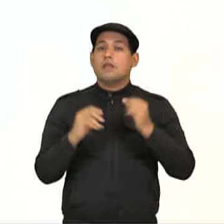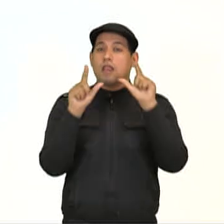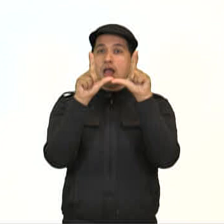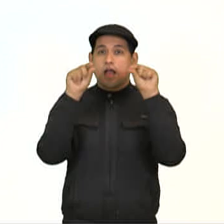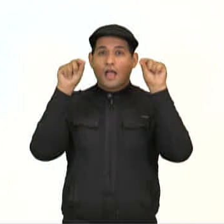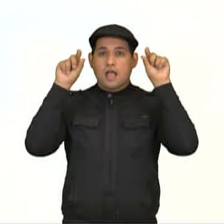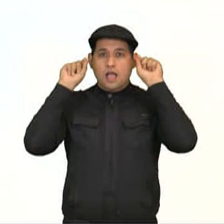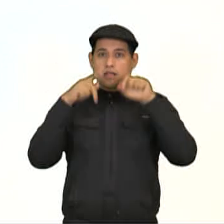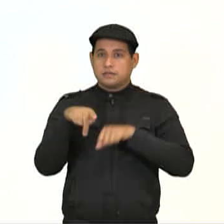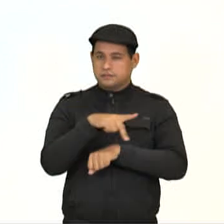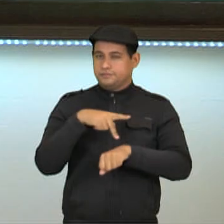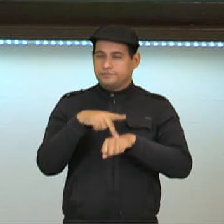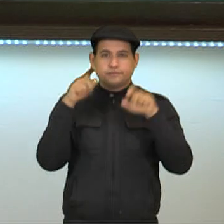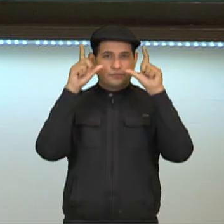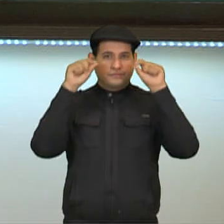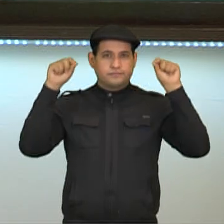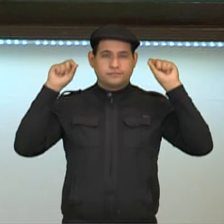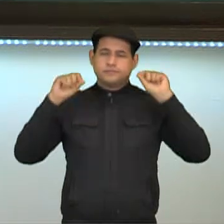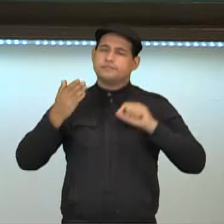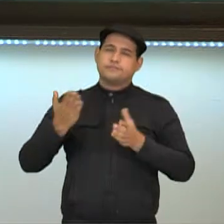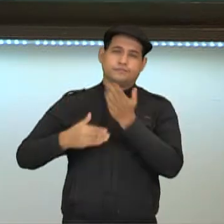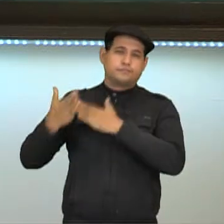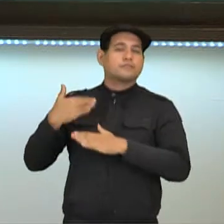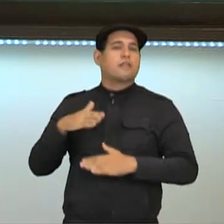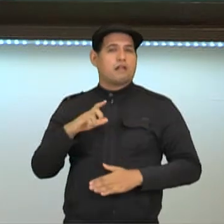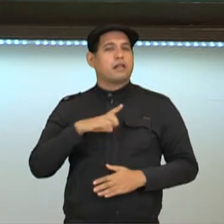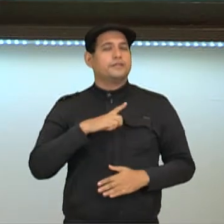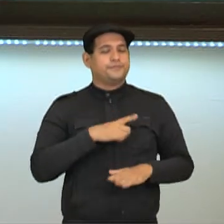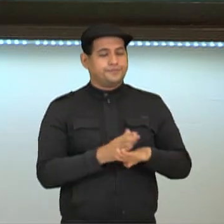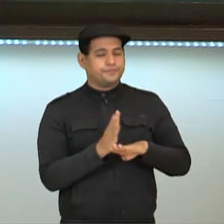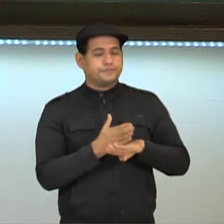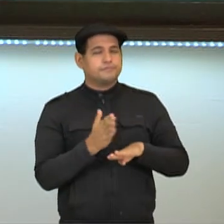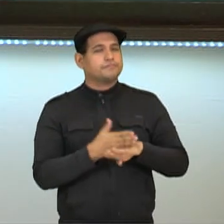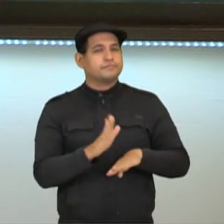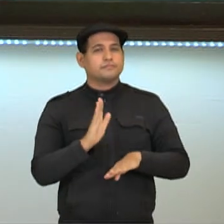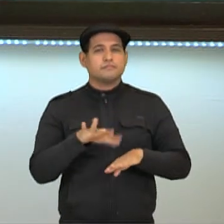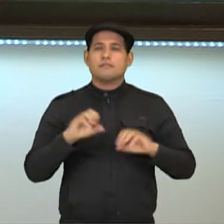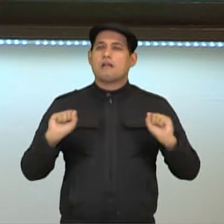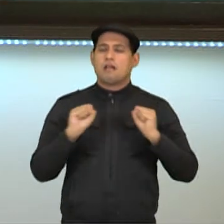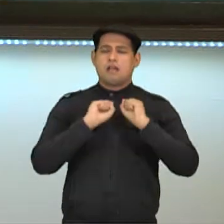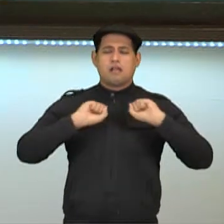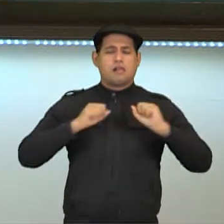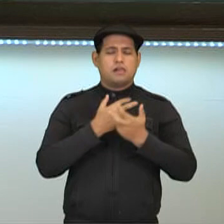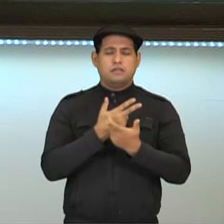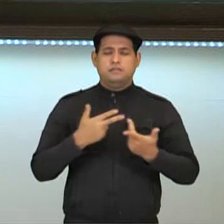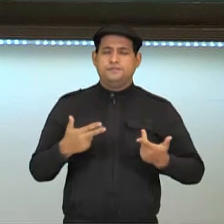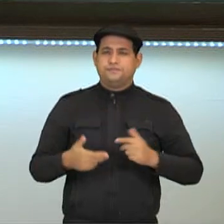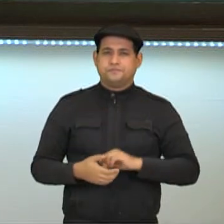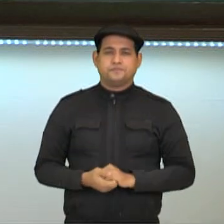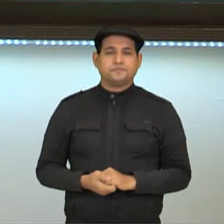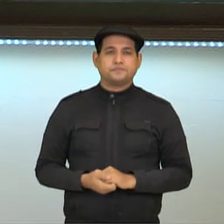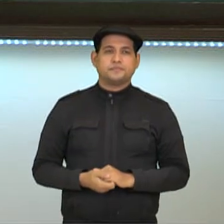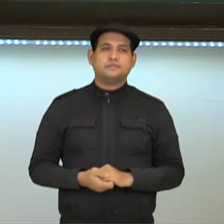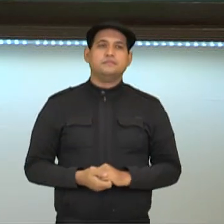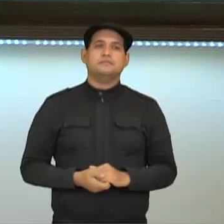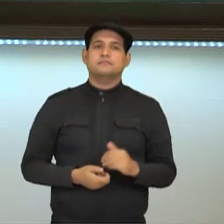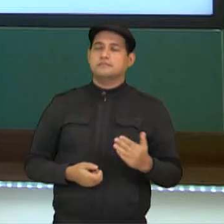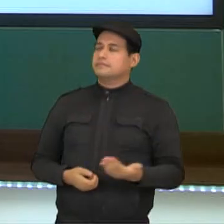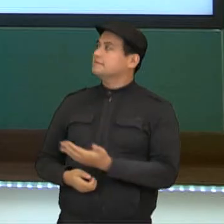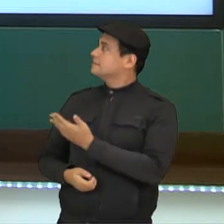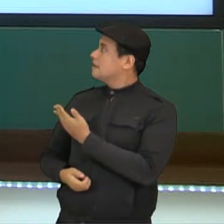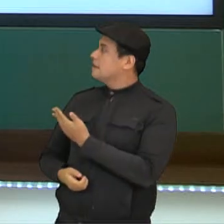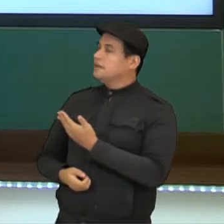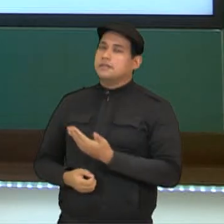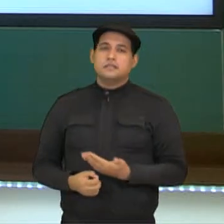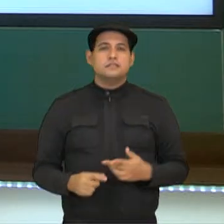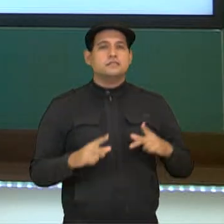Grécia Antiga já se tinha a prática do atletismo. E aí aqui eu trouxe para vocês